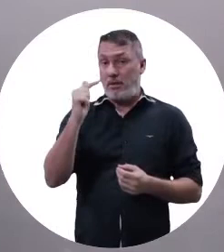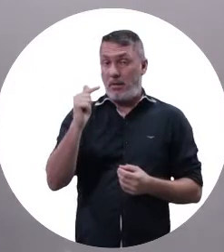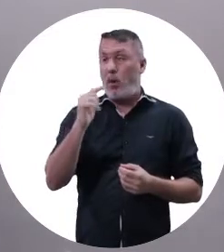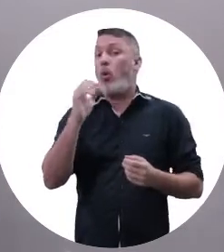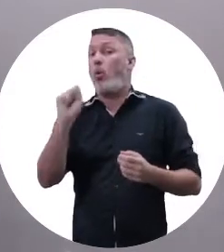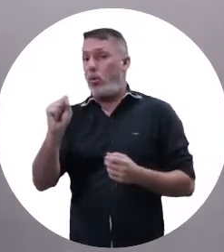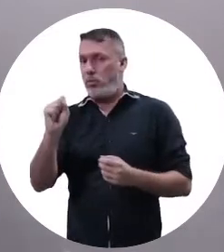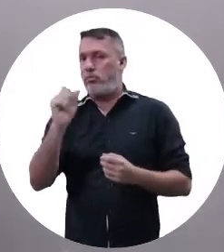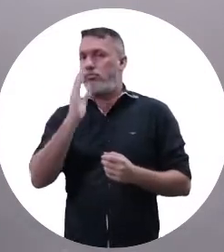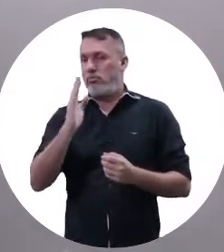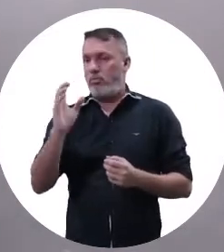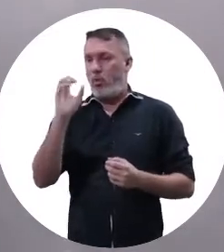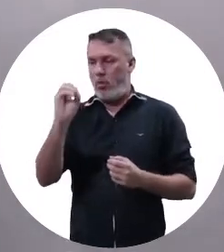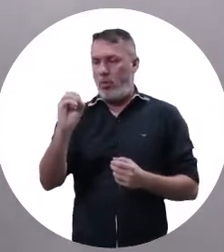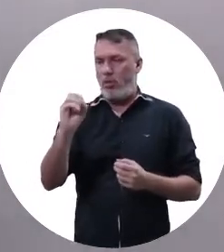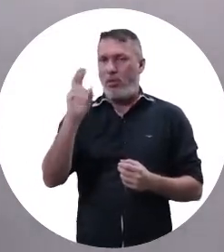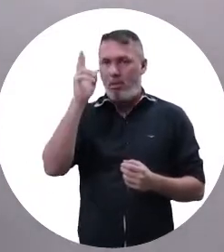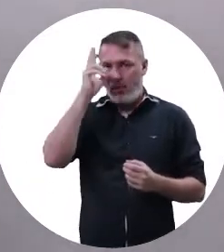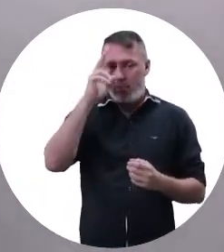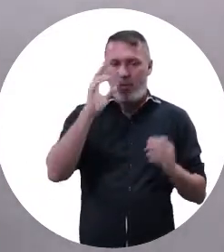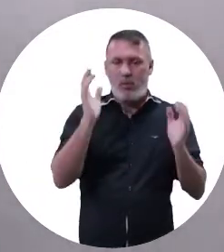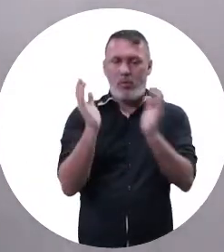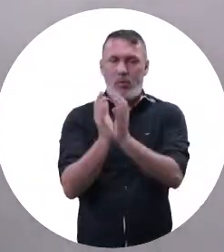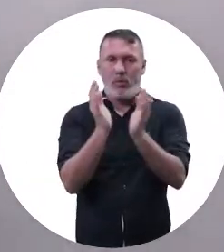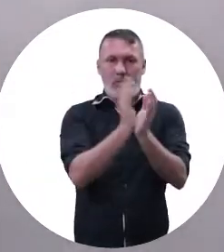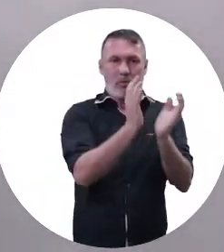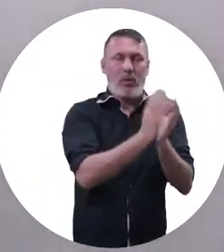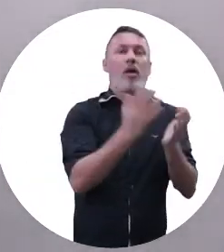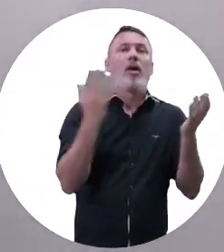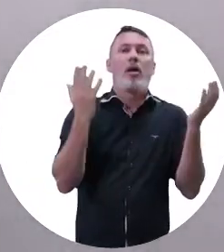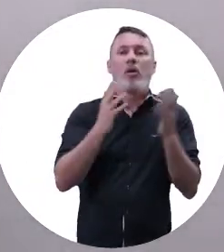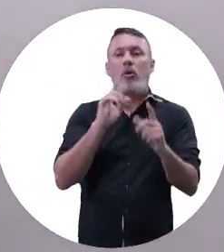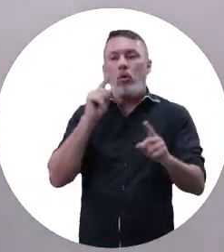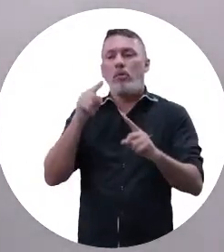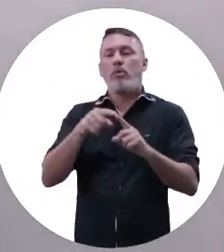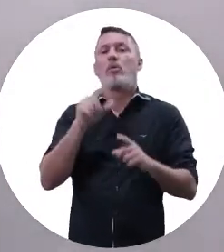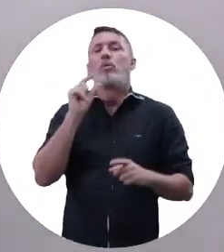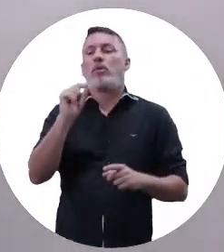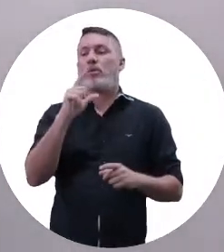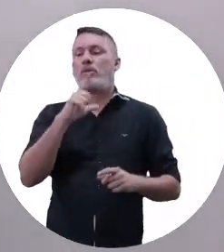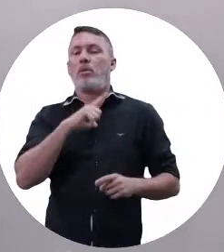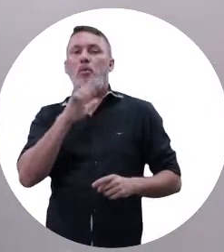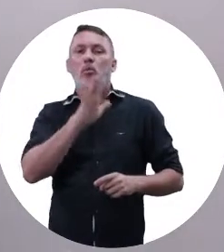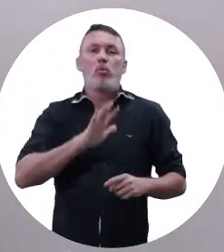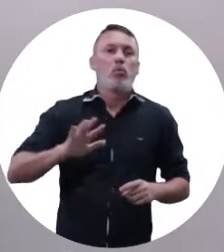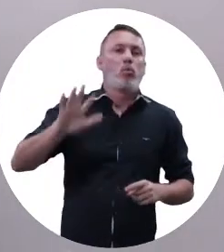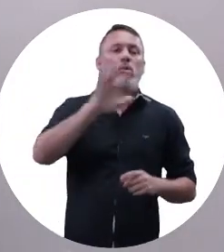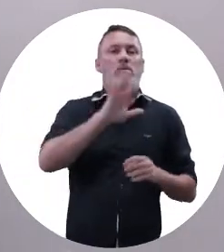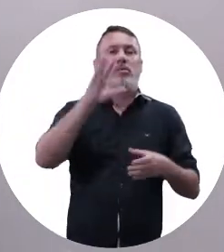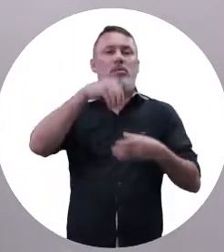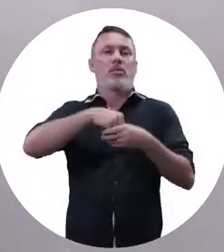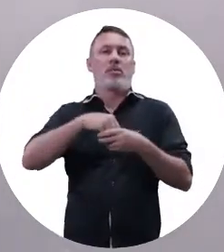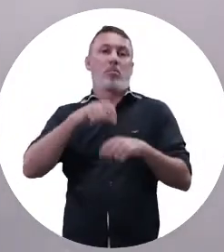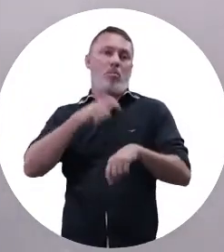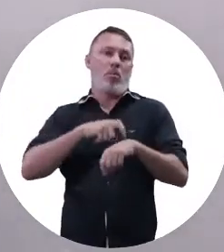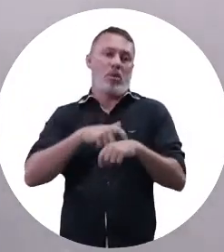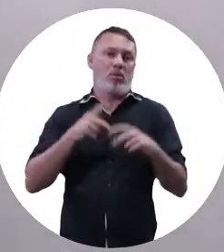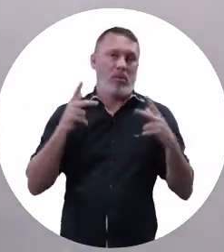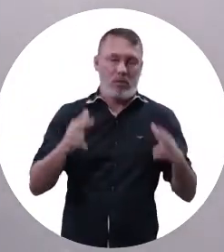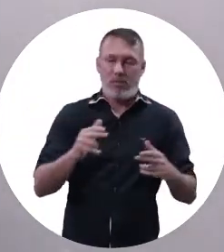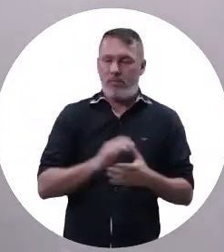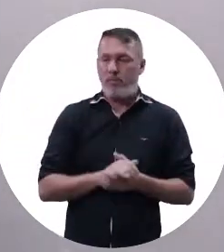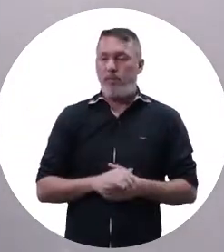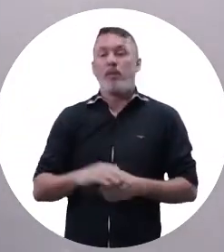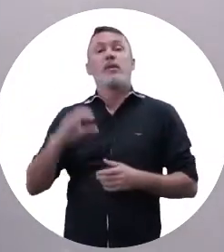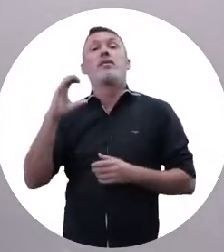7 e 8. Aqueles pares de elétrons ali agora, pessoal, são de ambos os elementos nesse